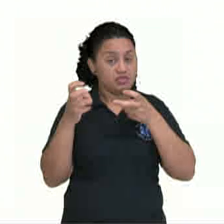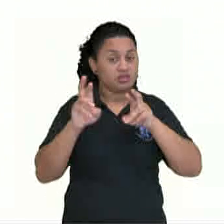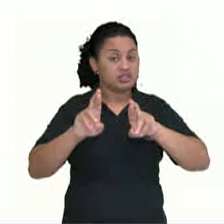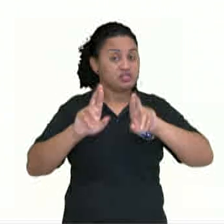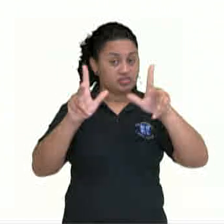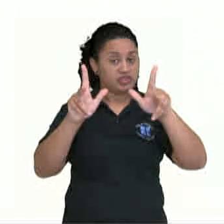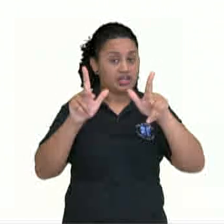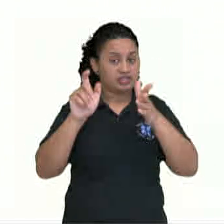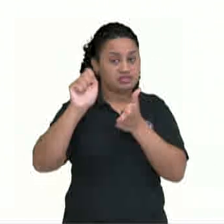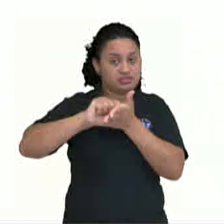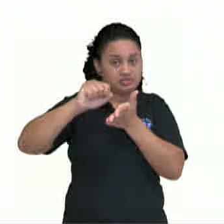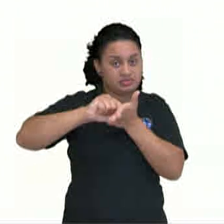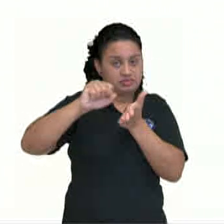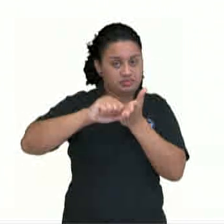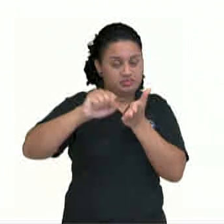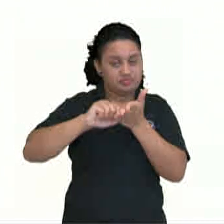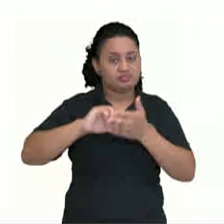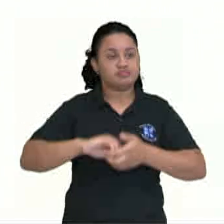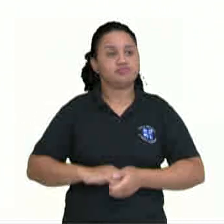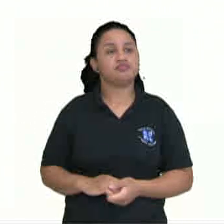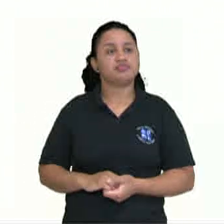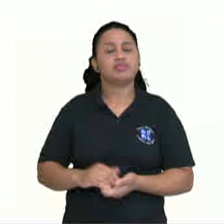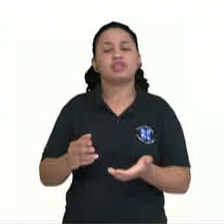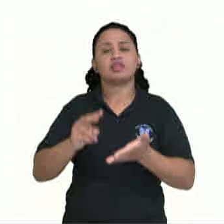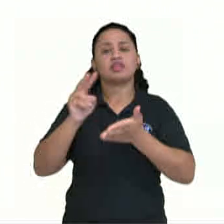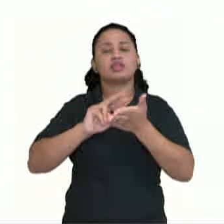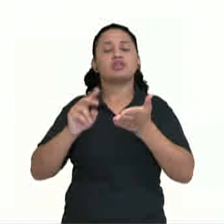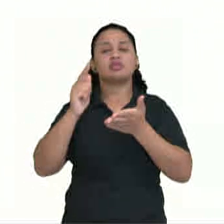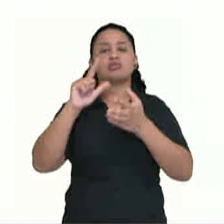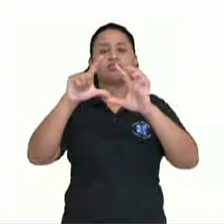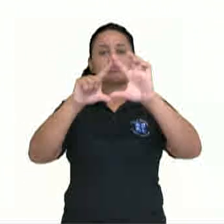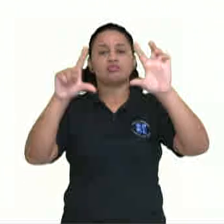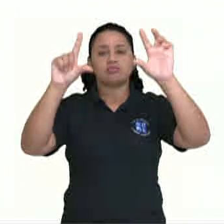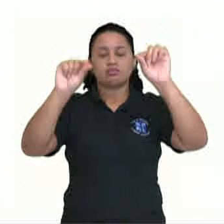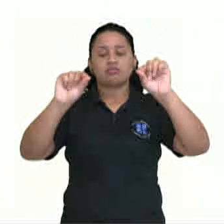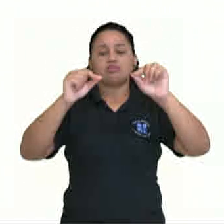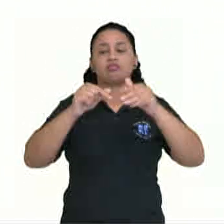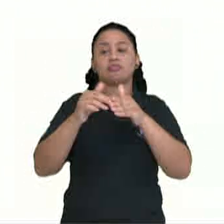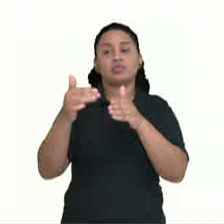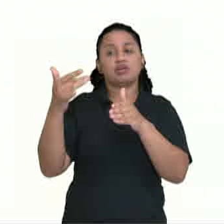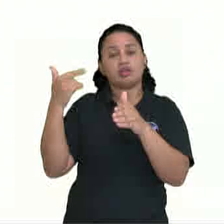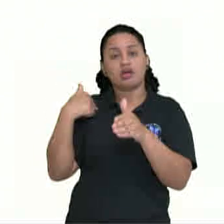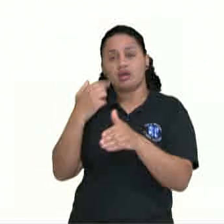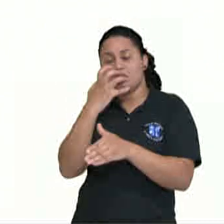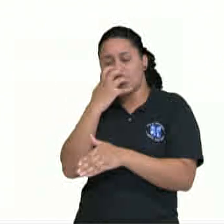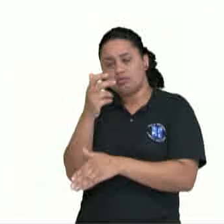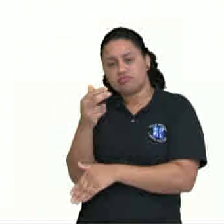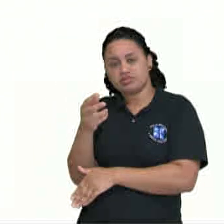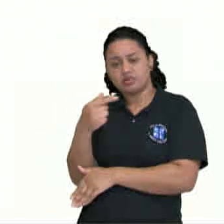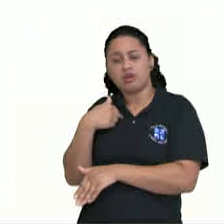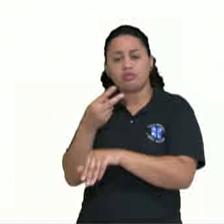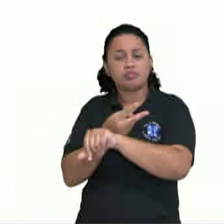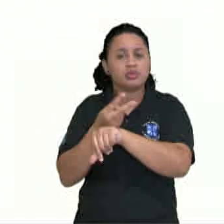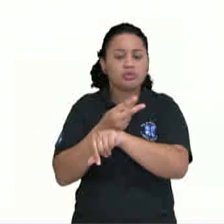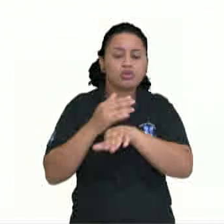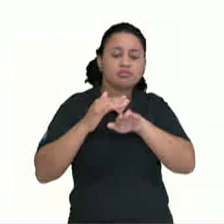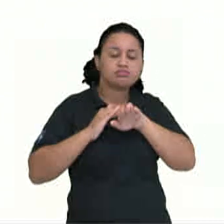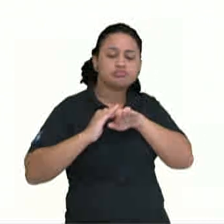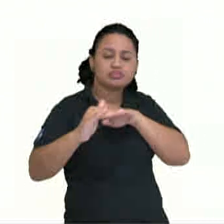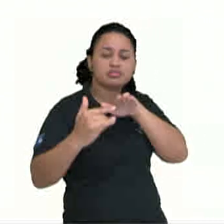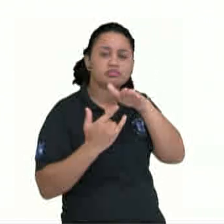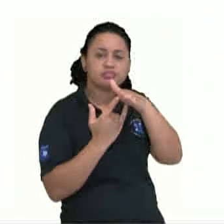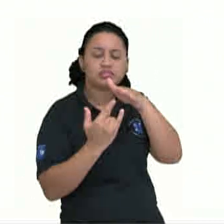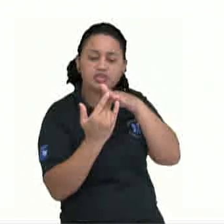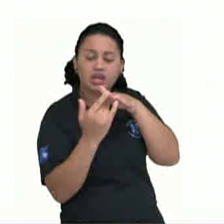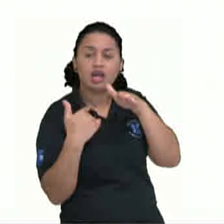Vamos reler então agora, que a gente já leu a pergunta, o fragmento. Em certa época, um cachorro vagabundo procurou como refúgio contra o vento e